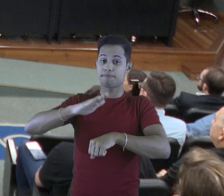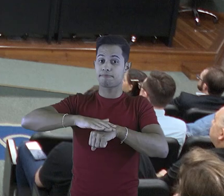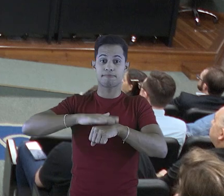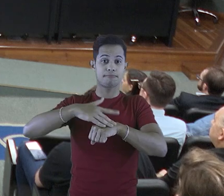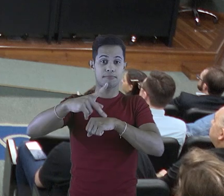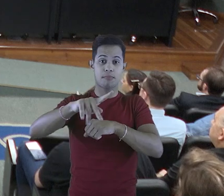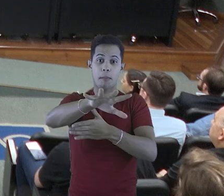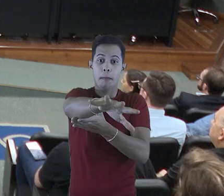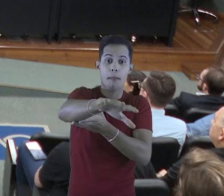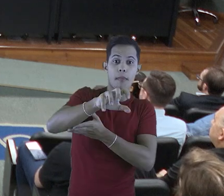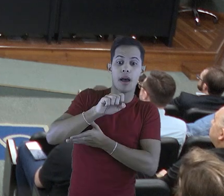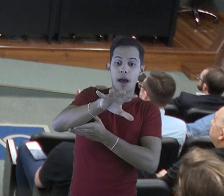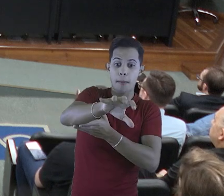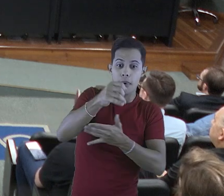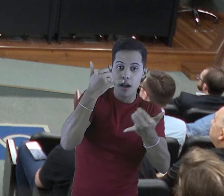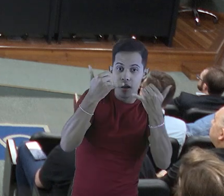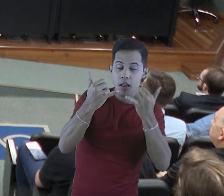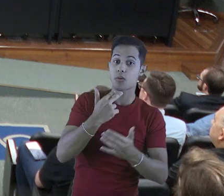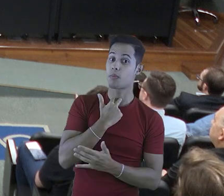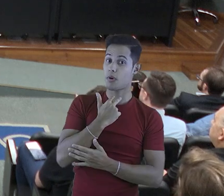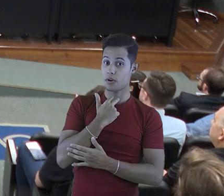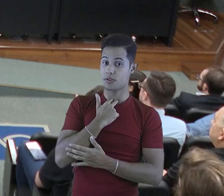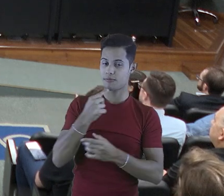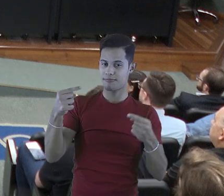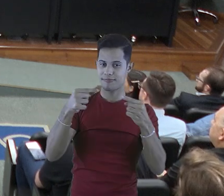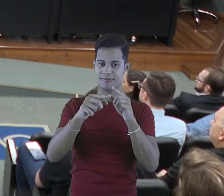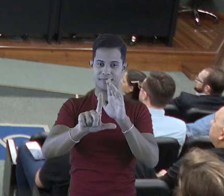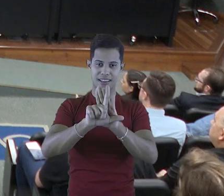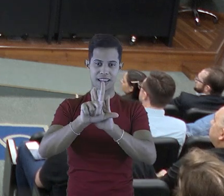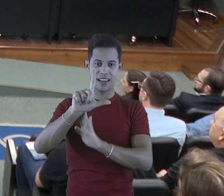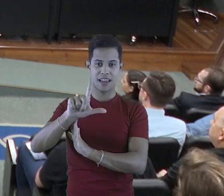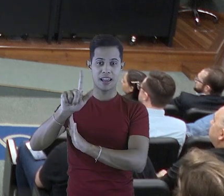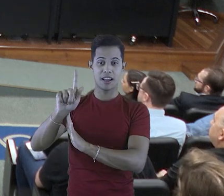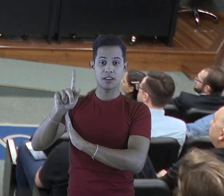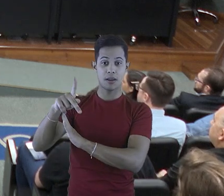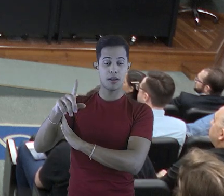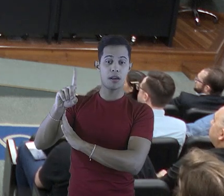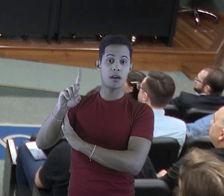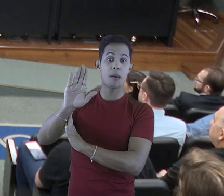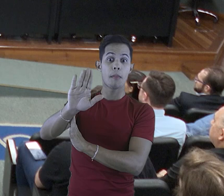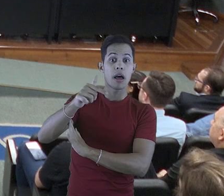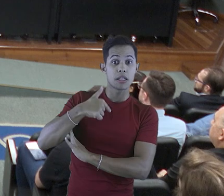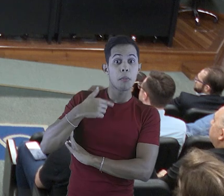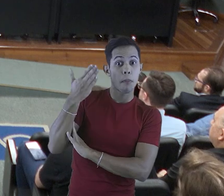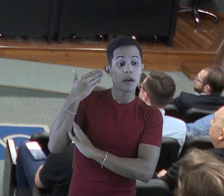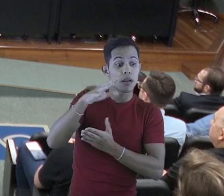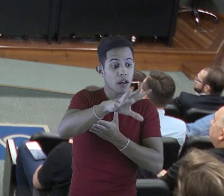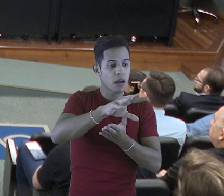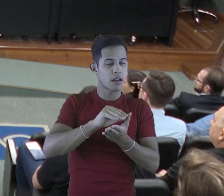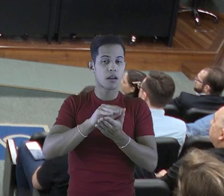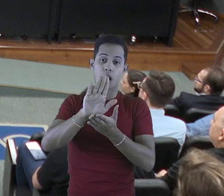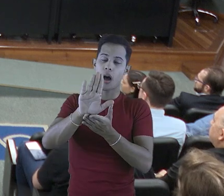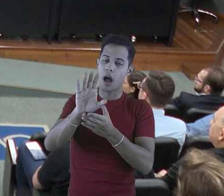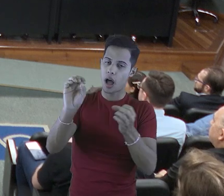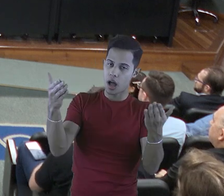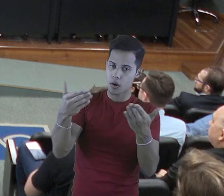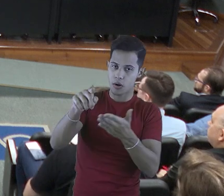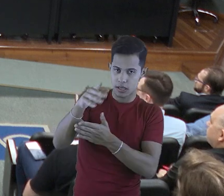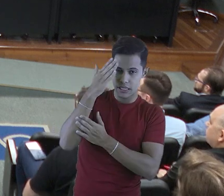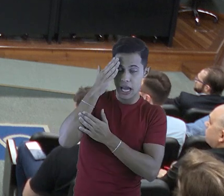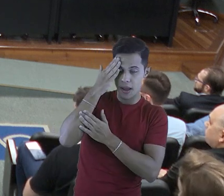pode captar pela LGPD. Ah, professor, mas eu já captei. Bom, tá, então agora você vai proteger, né? Você já está com você.